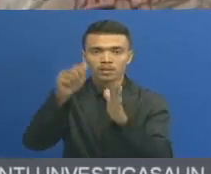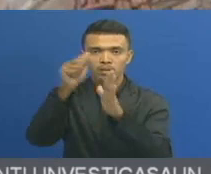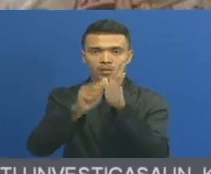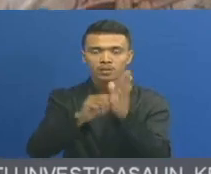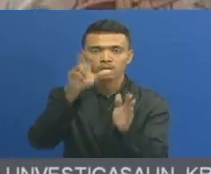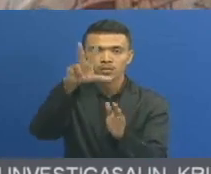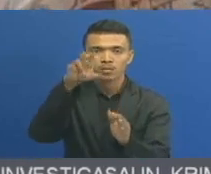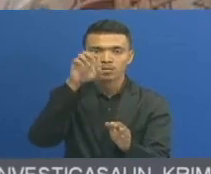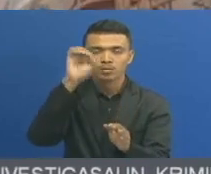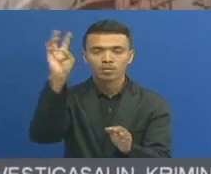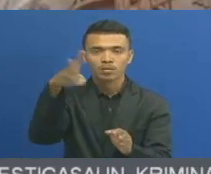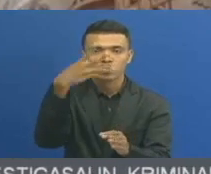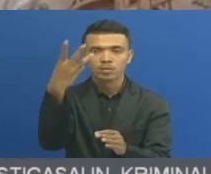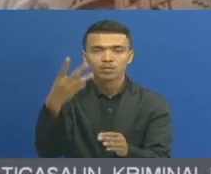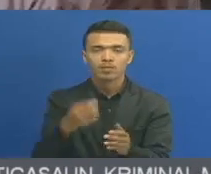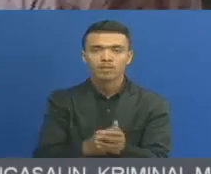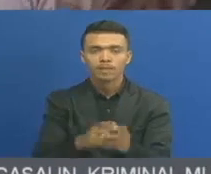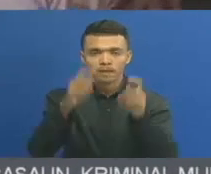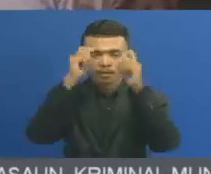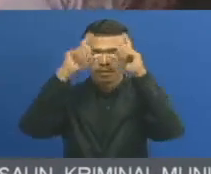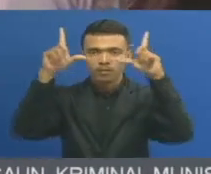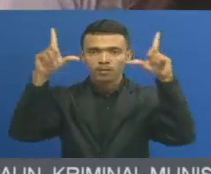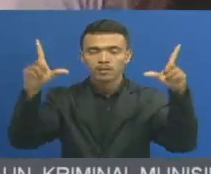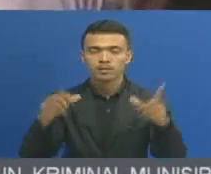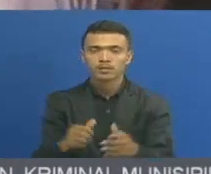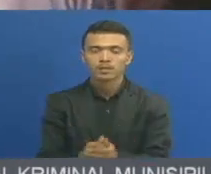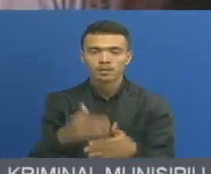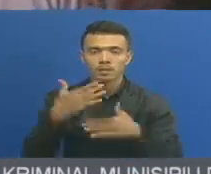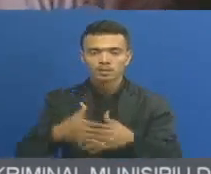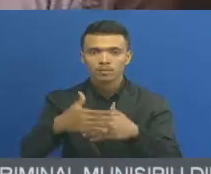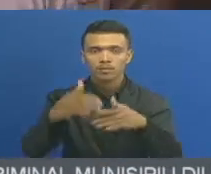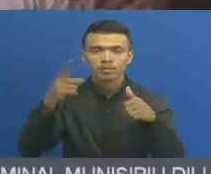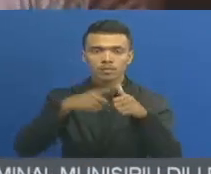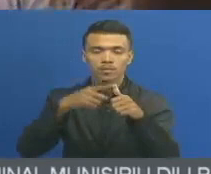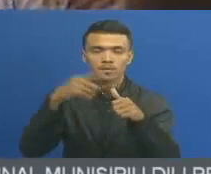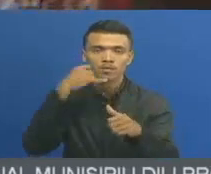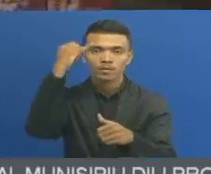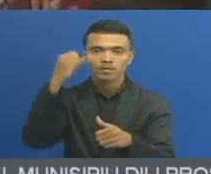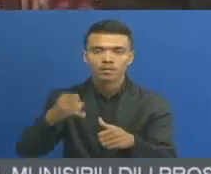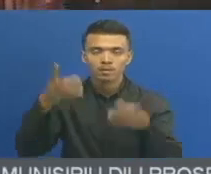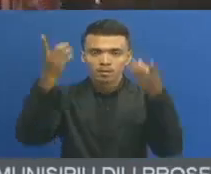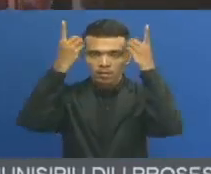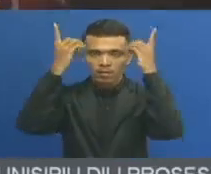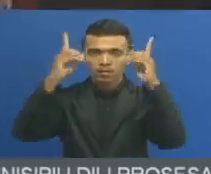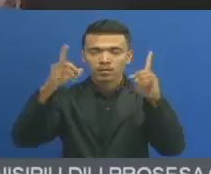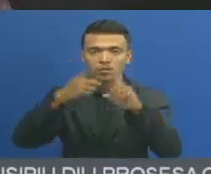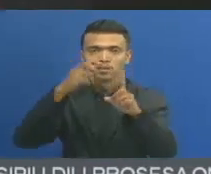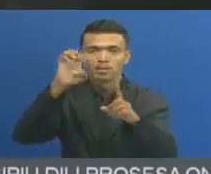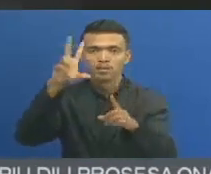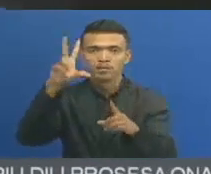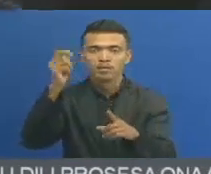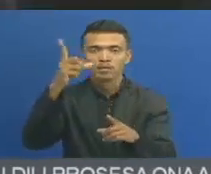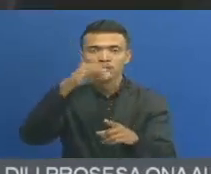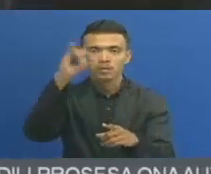atos tolos anulores inen, Código Penal Timor-Leste. Processo primeiro interrogatório, né? Preside o juiz singular Evangelino